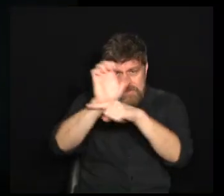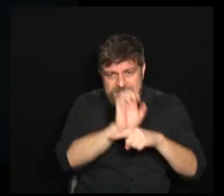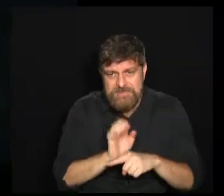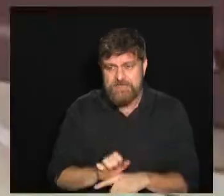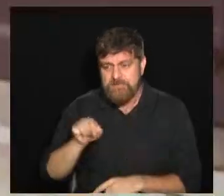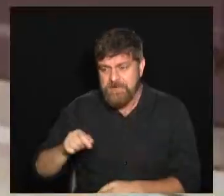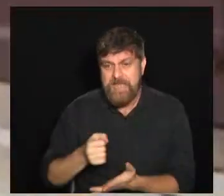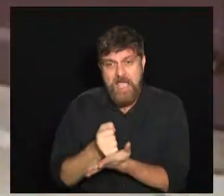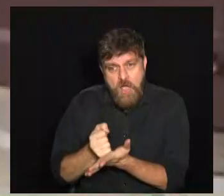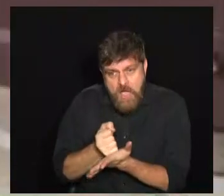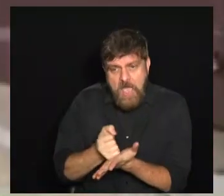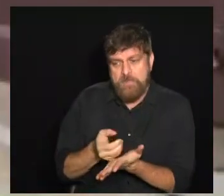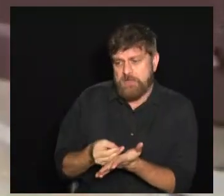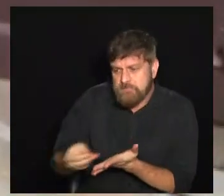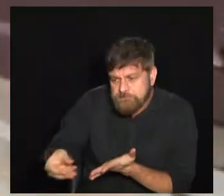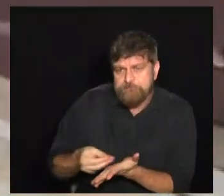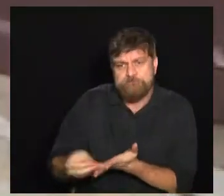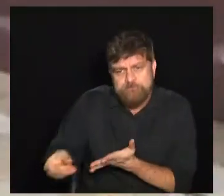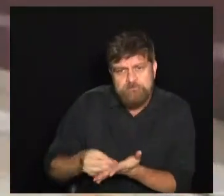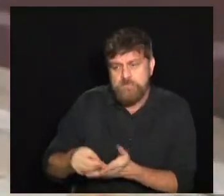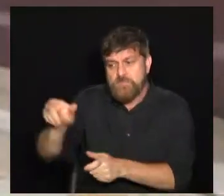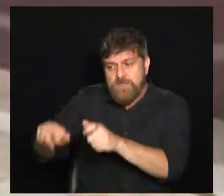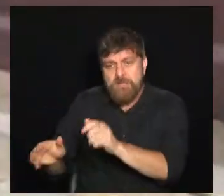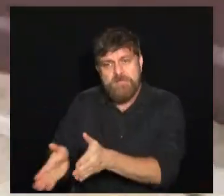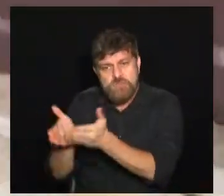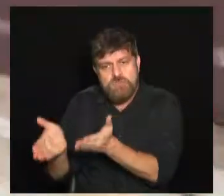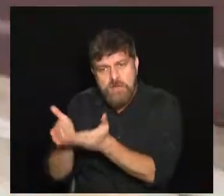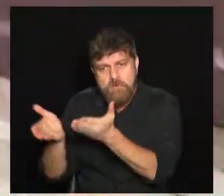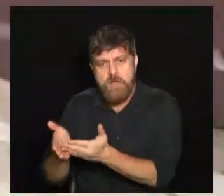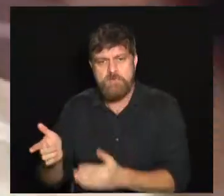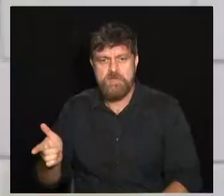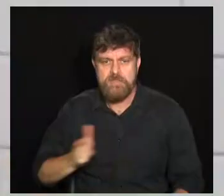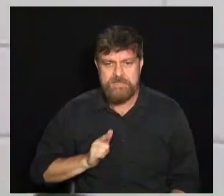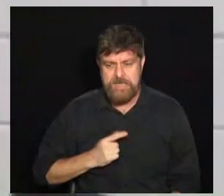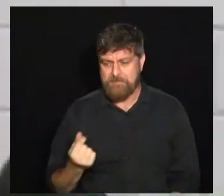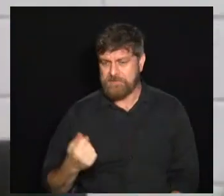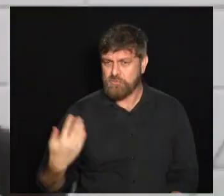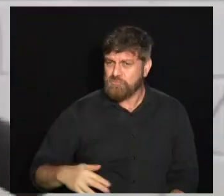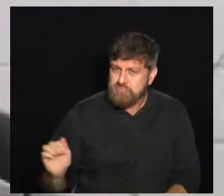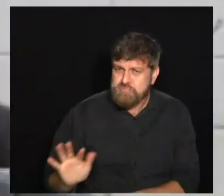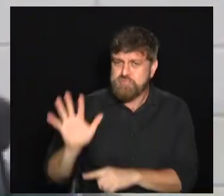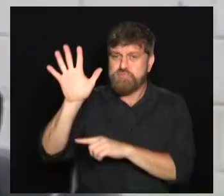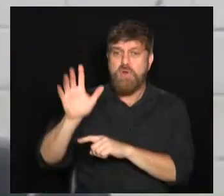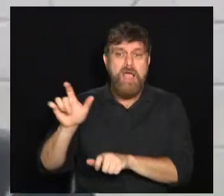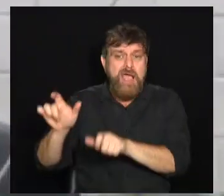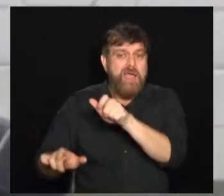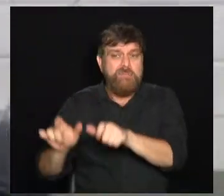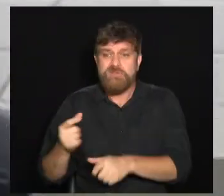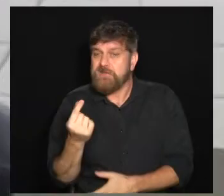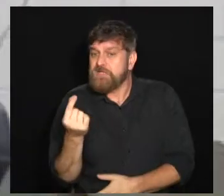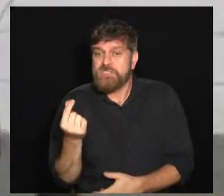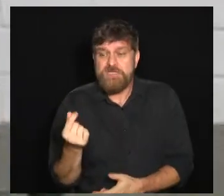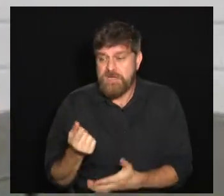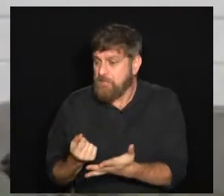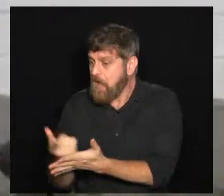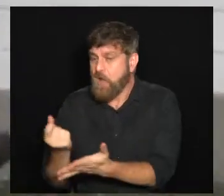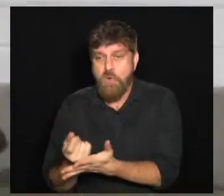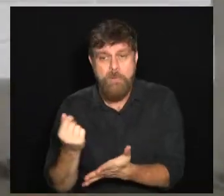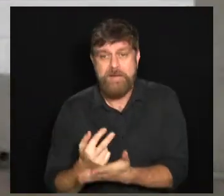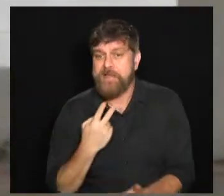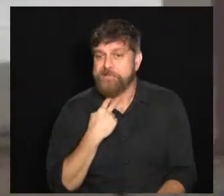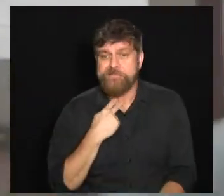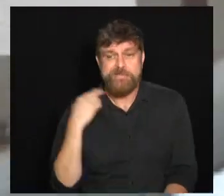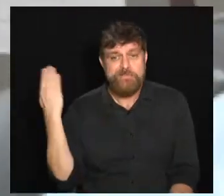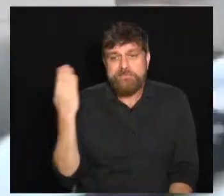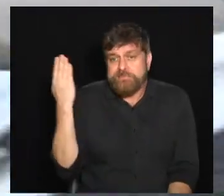esse medicamento seja ele tenha no alto custo para essas pessoas carentes, famílias carentes que não têm como comprar